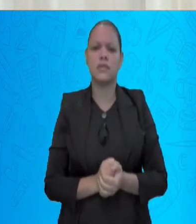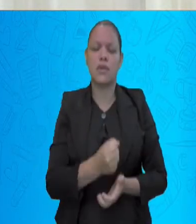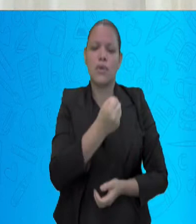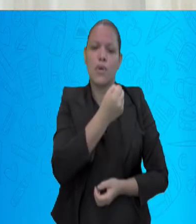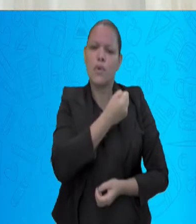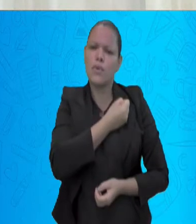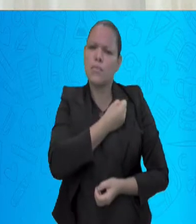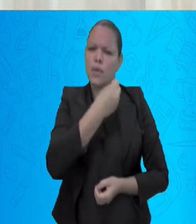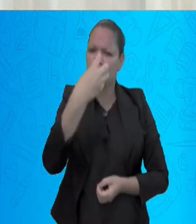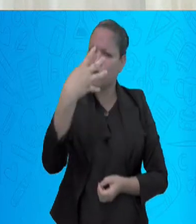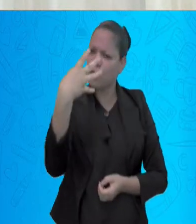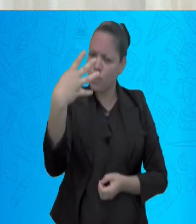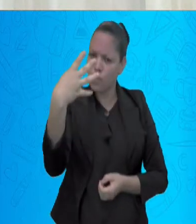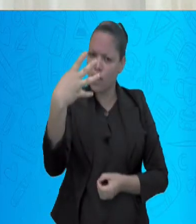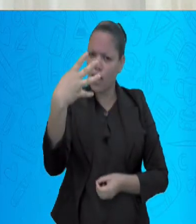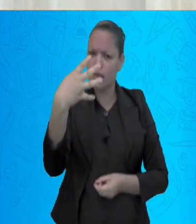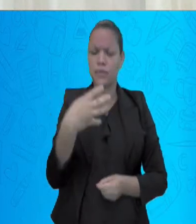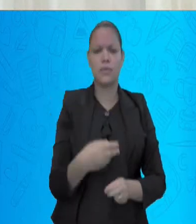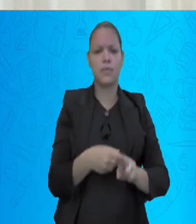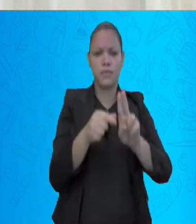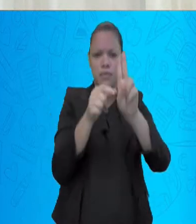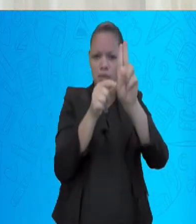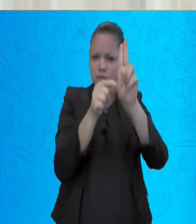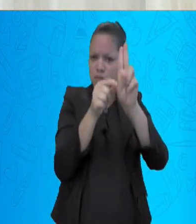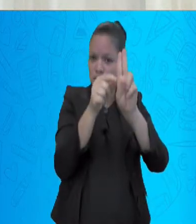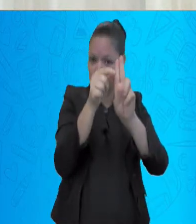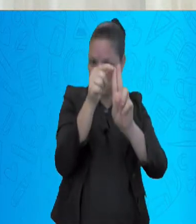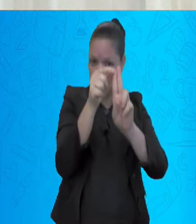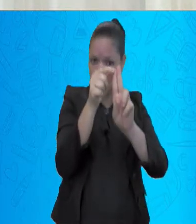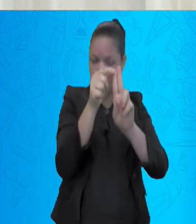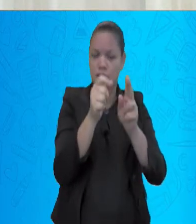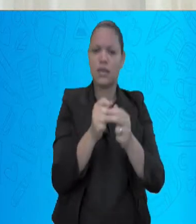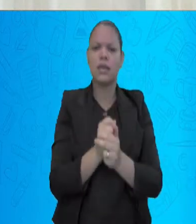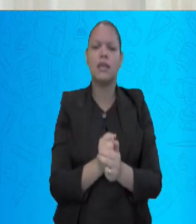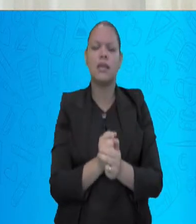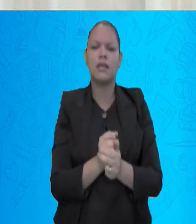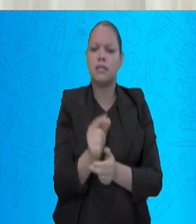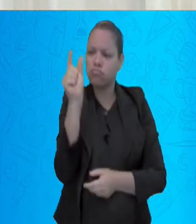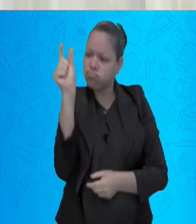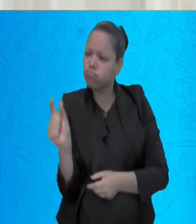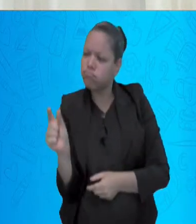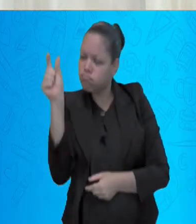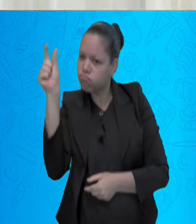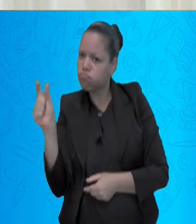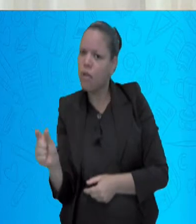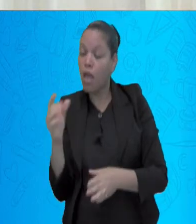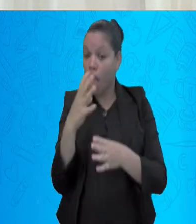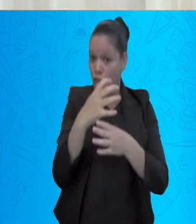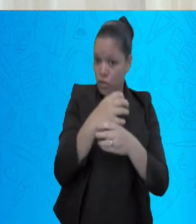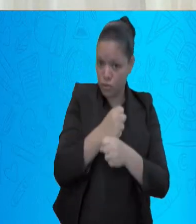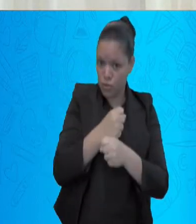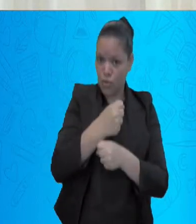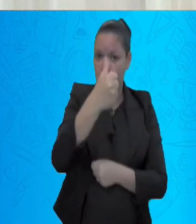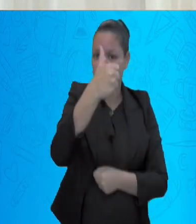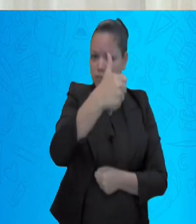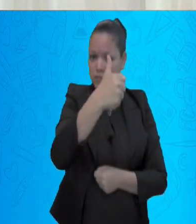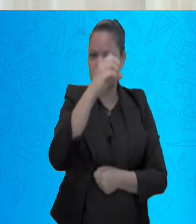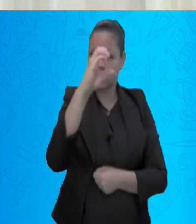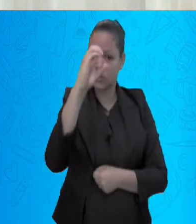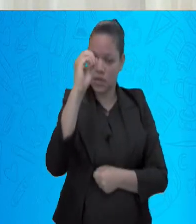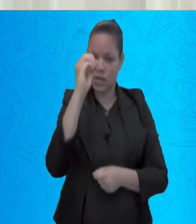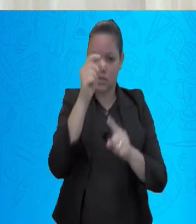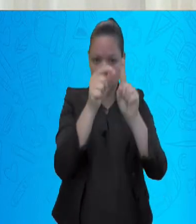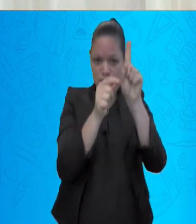número 4 está nas dezenas, né, então cada barrinha dessa aqui tem um valor de 10 unidades. Então, o